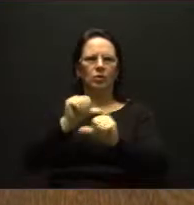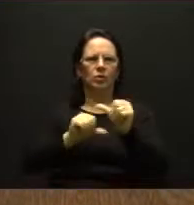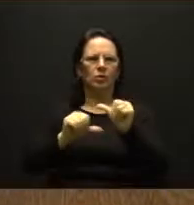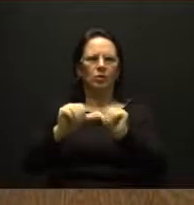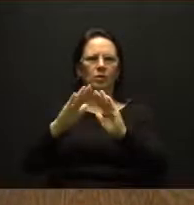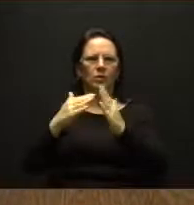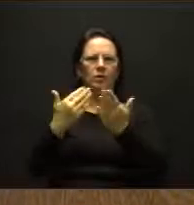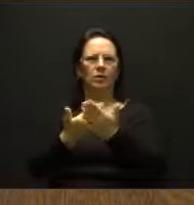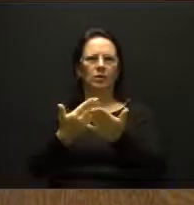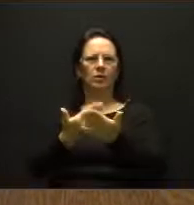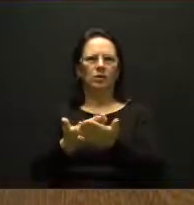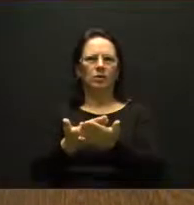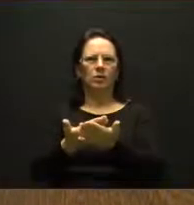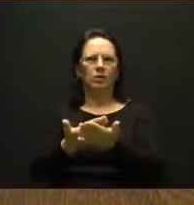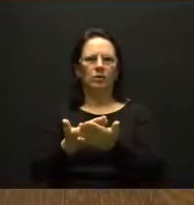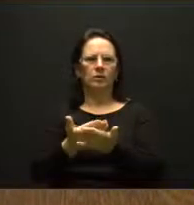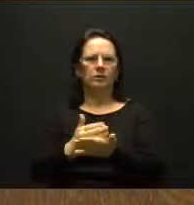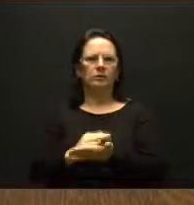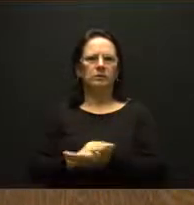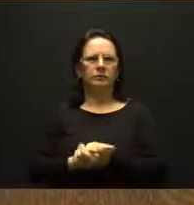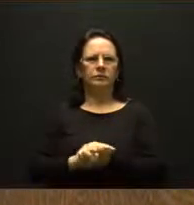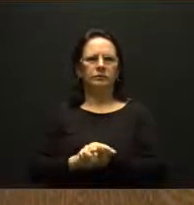onu entre estados tocantins caminho